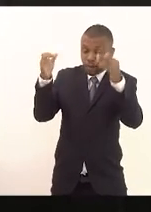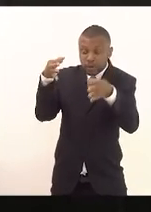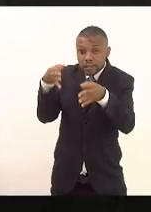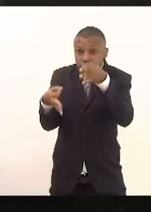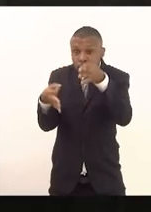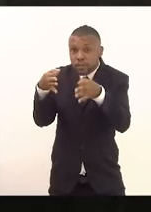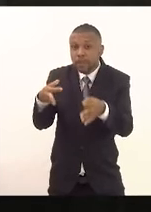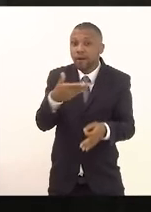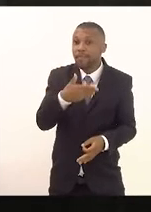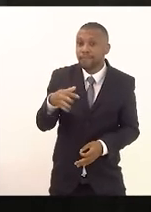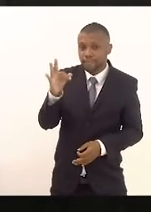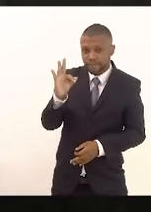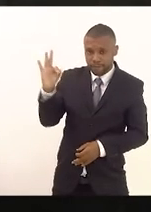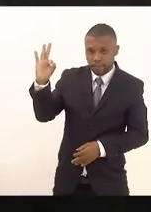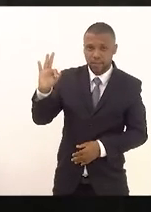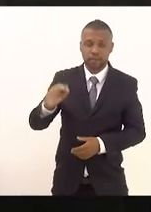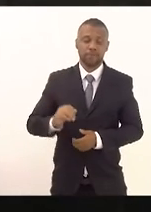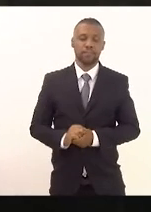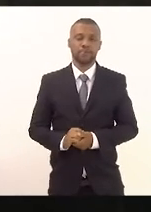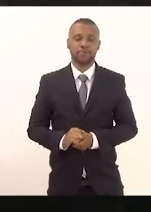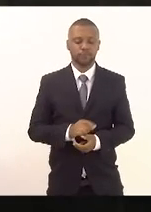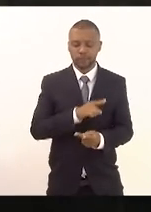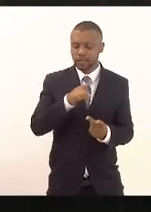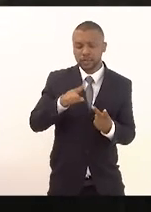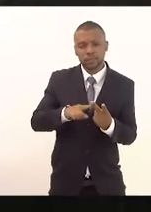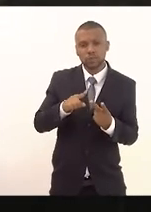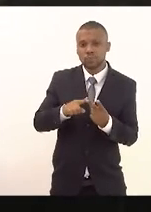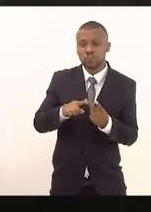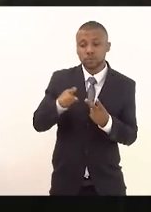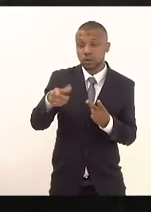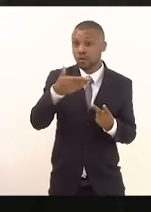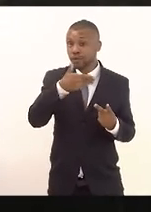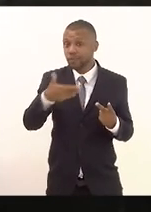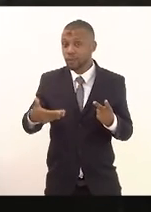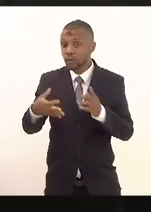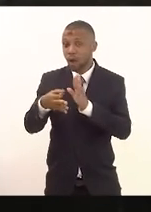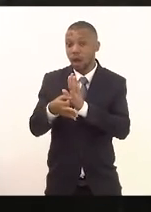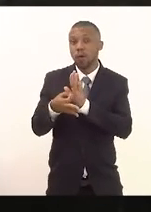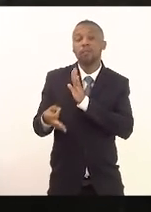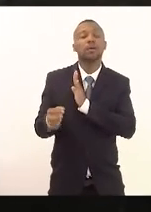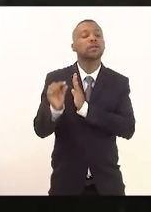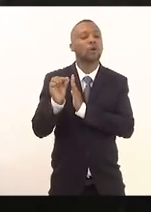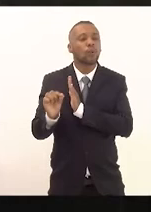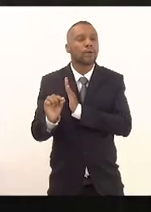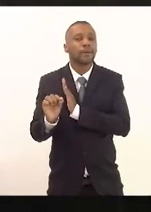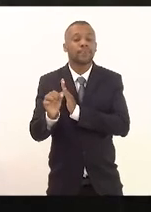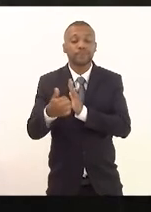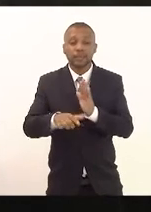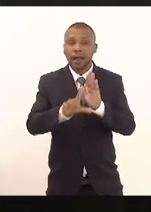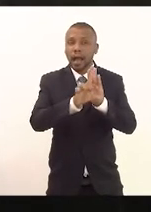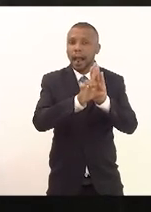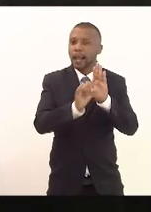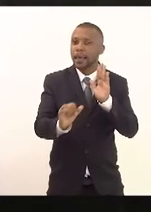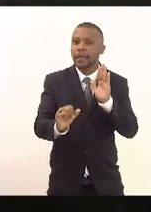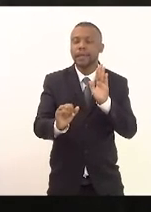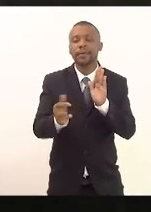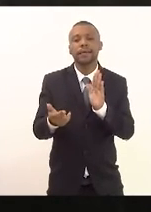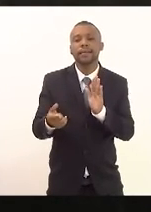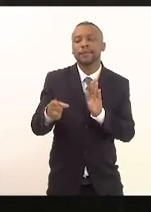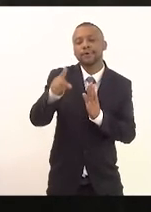segunda e é que ele tenta dizer que a lei suprime